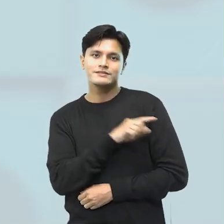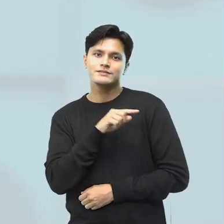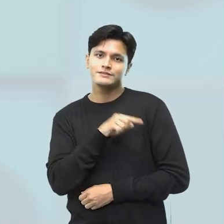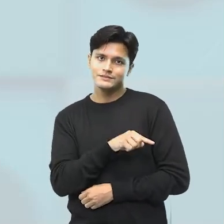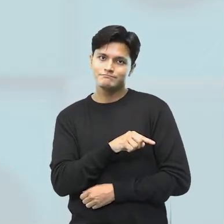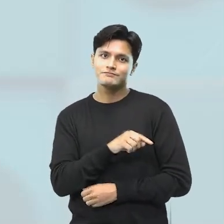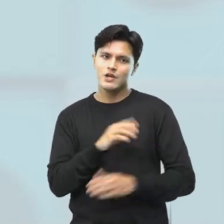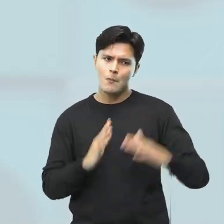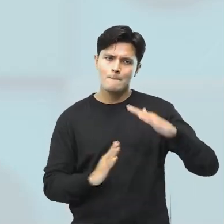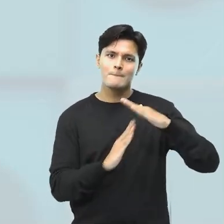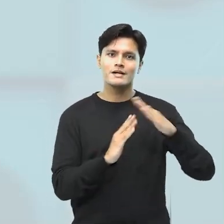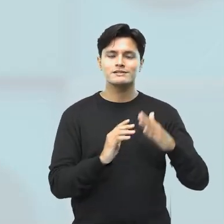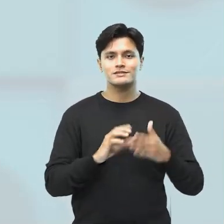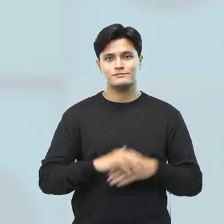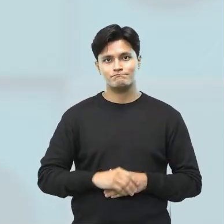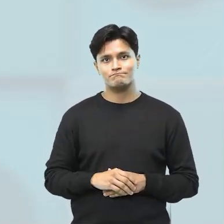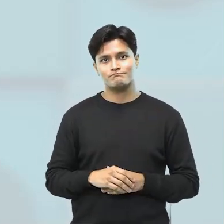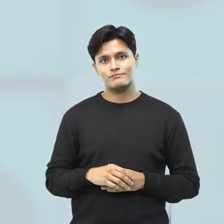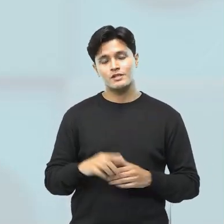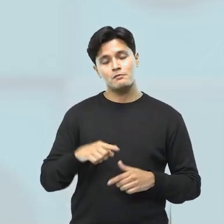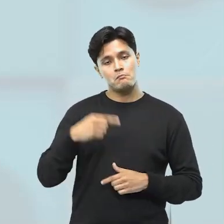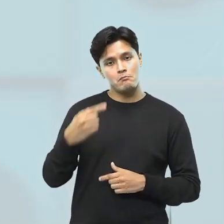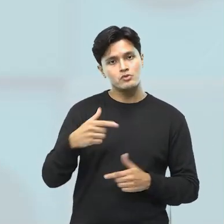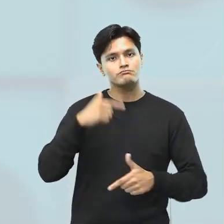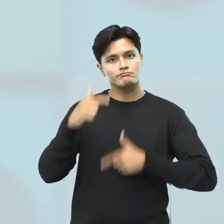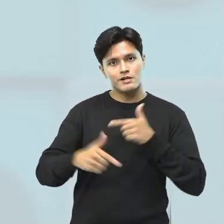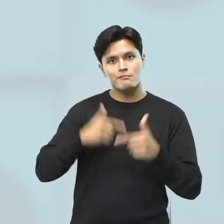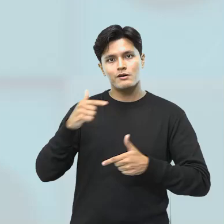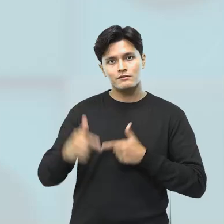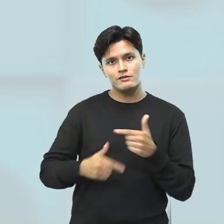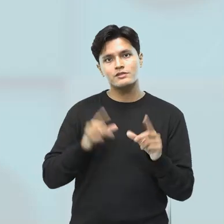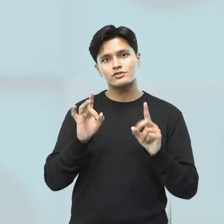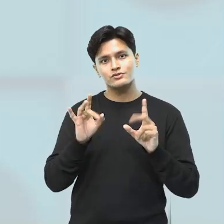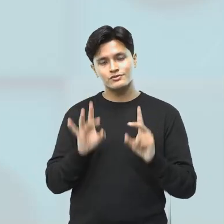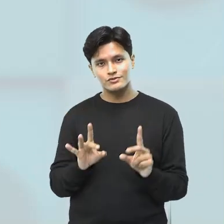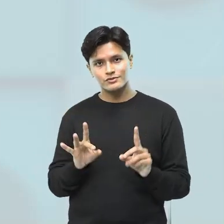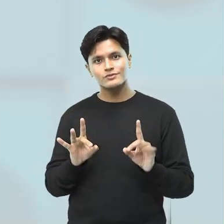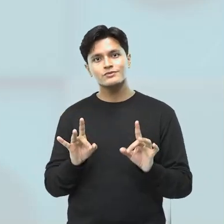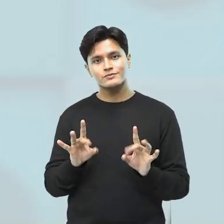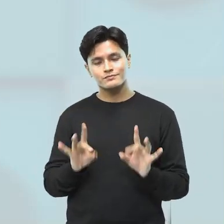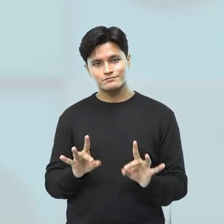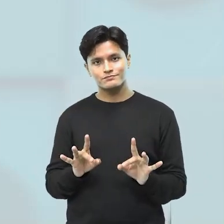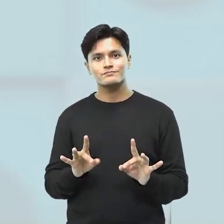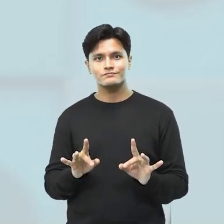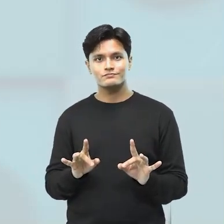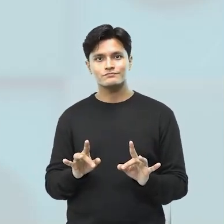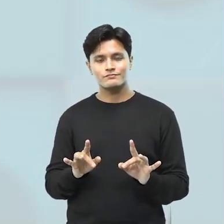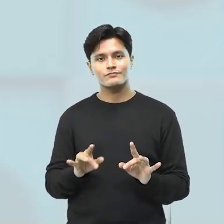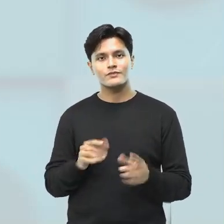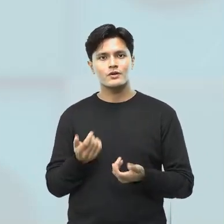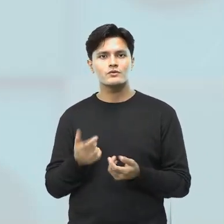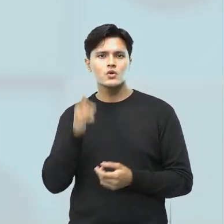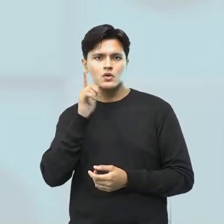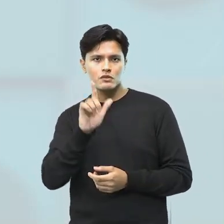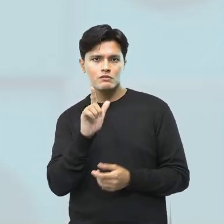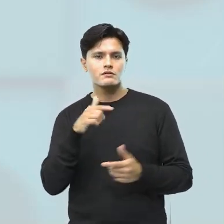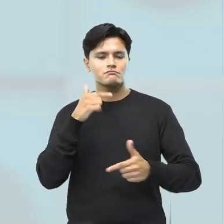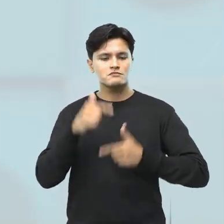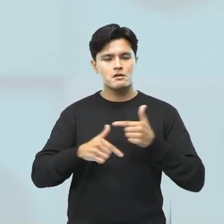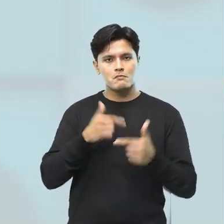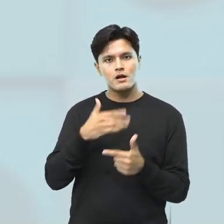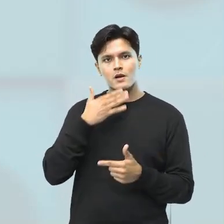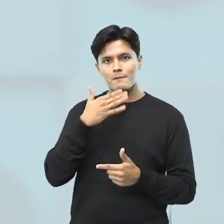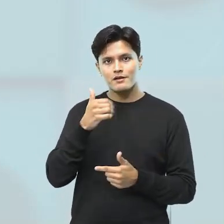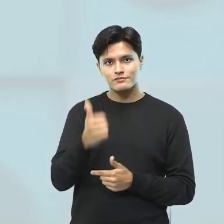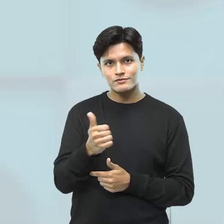o máximo. O restante você tem que trabalhar, porque era o mínimo que você precisava para trabalhar e conseguir um emprego um pouquinho melhor do